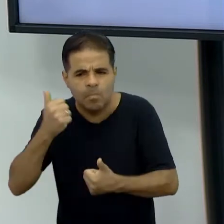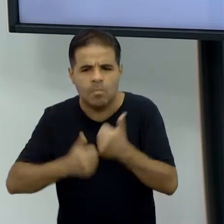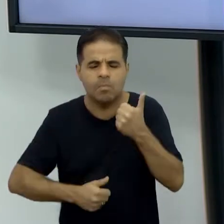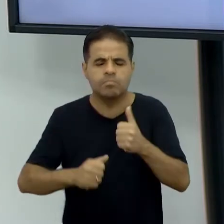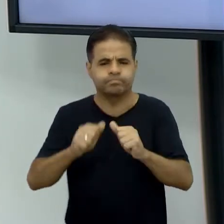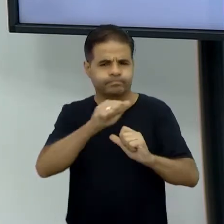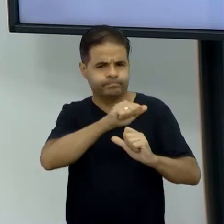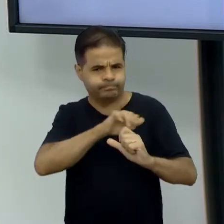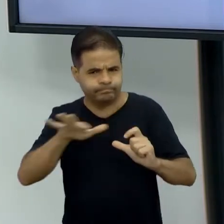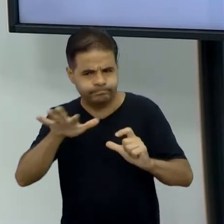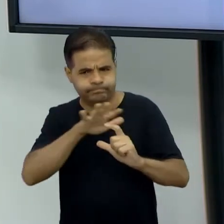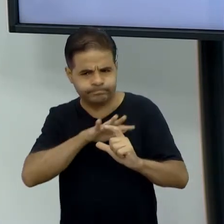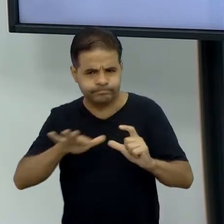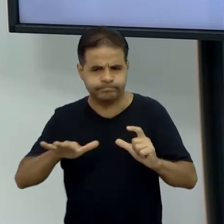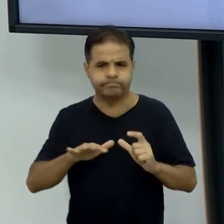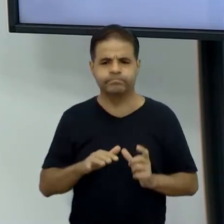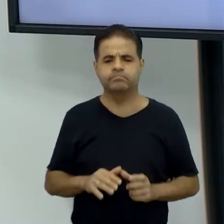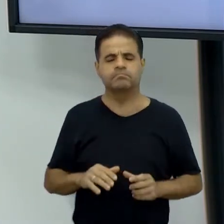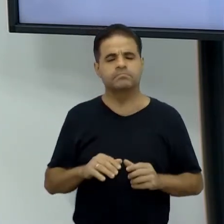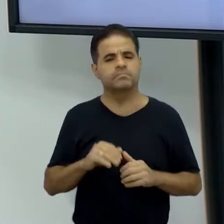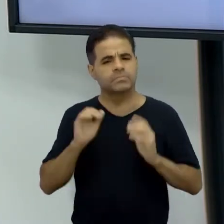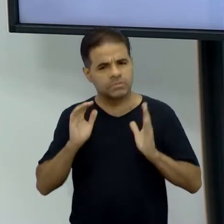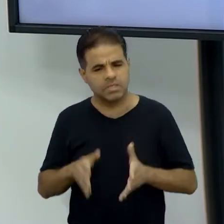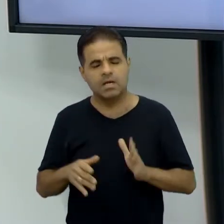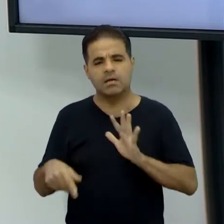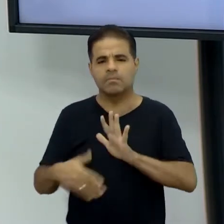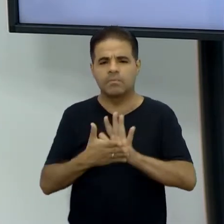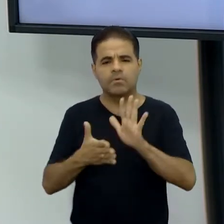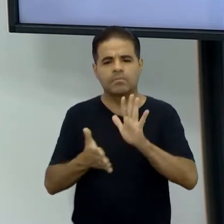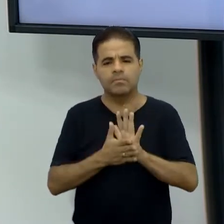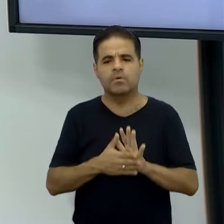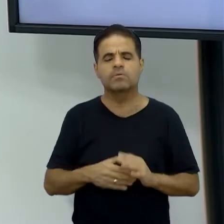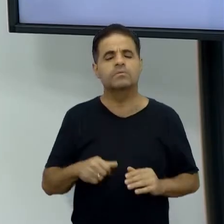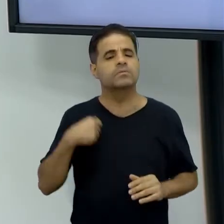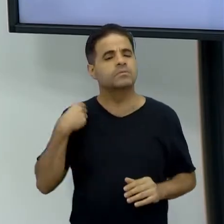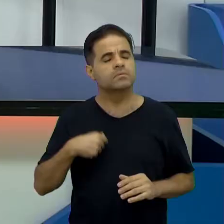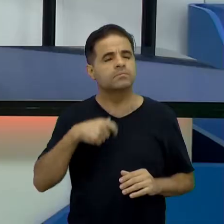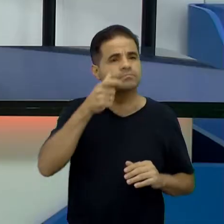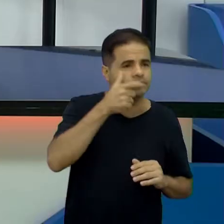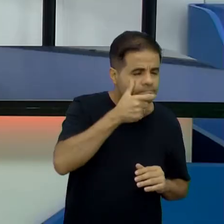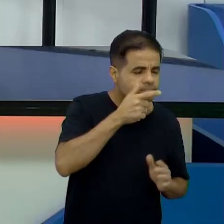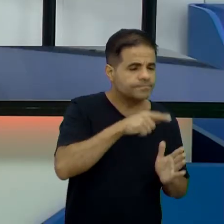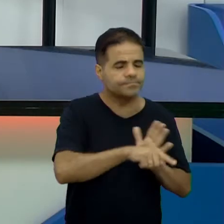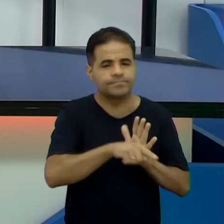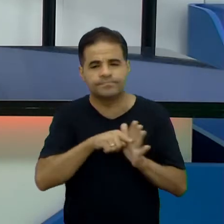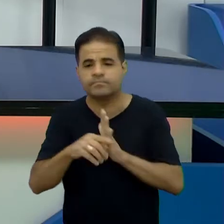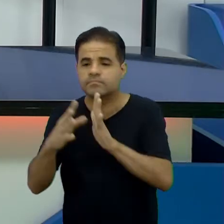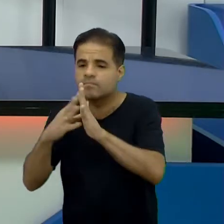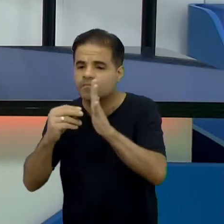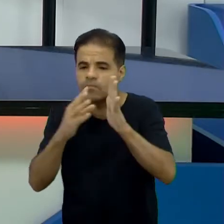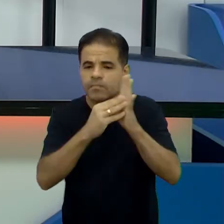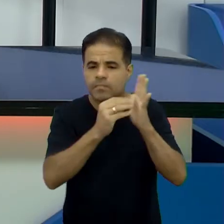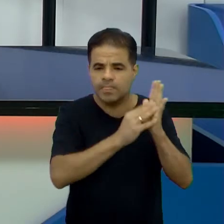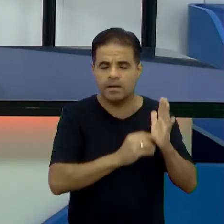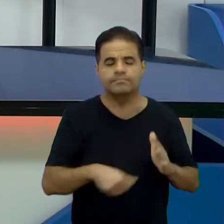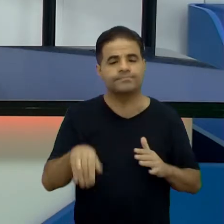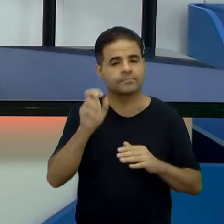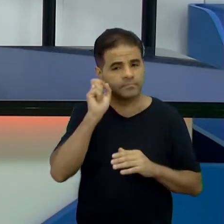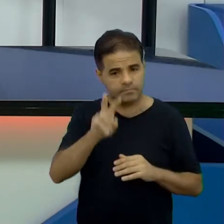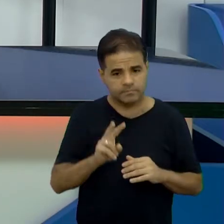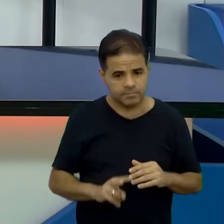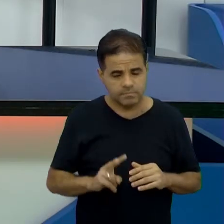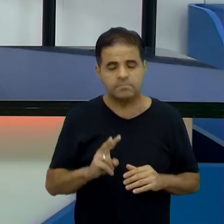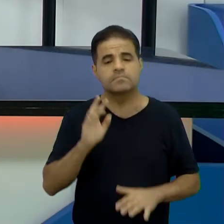mídia. E até mesmo já propomos aqui que eles verificassem as modalidades, que a gente chama